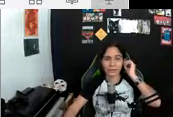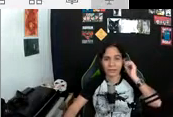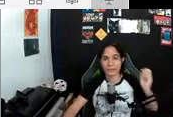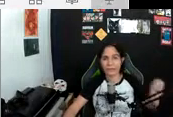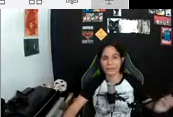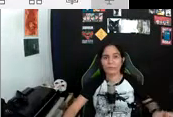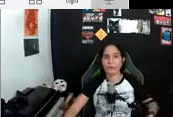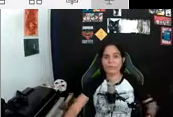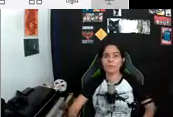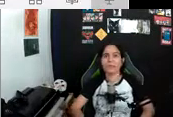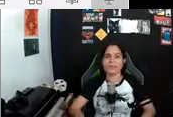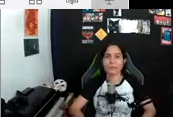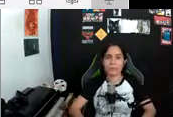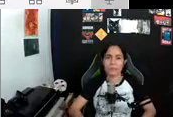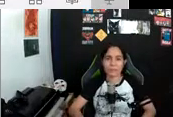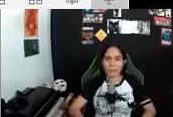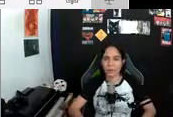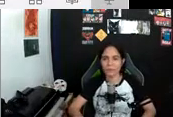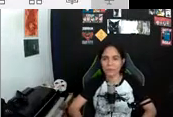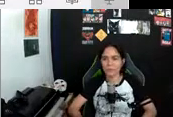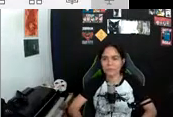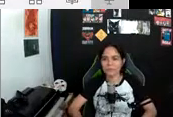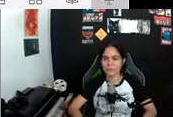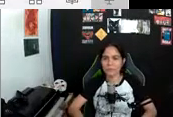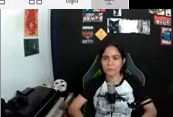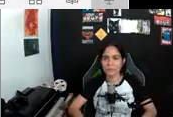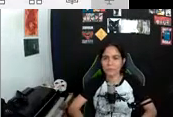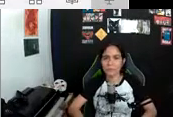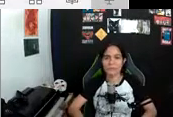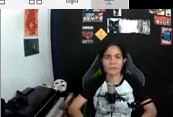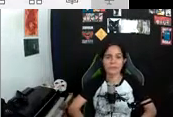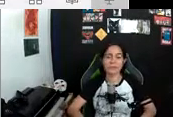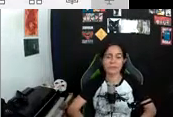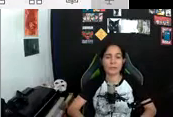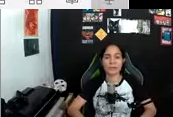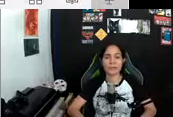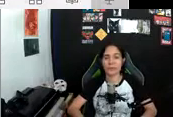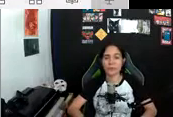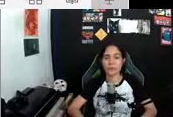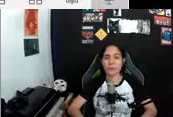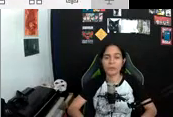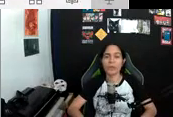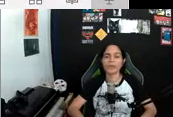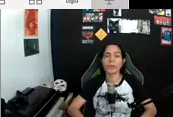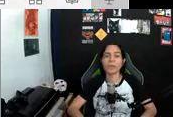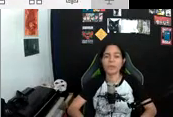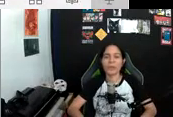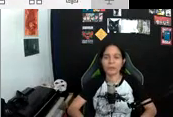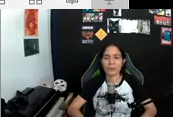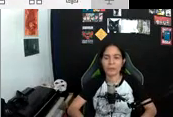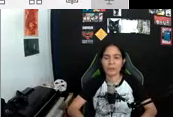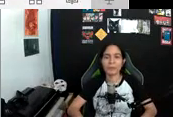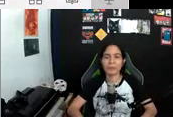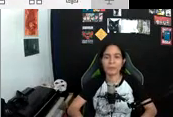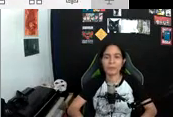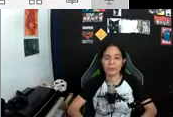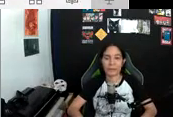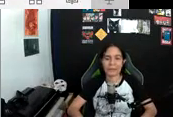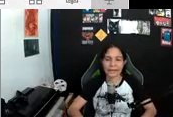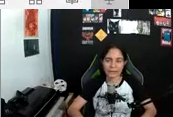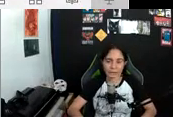Então, no artigo 3º, fala que o planejamento e a programação das instituições de serviço de saúde incluem o